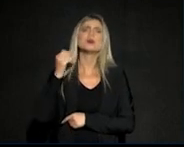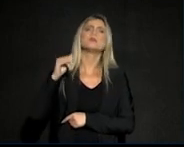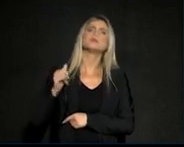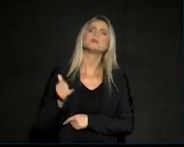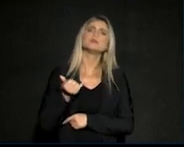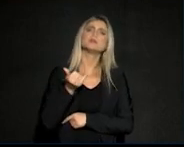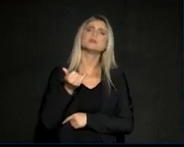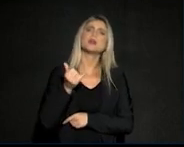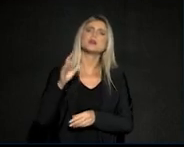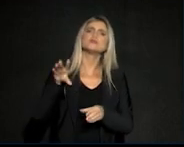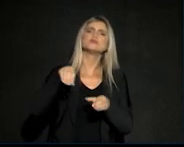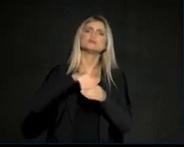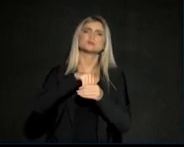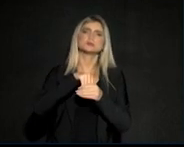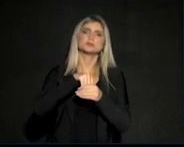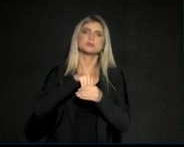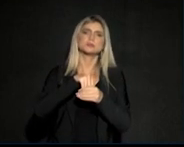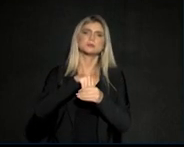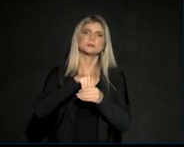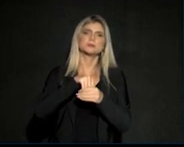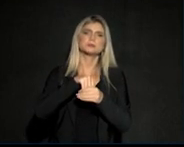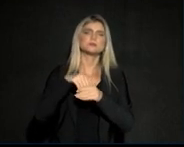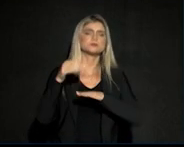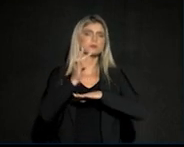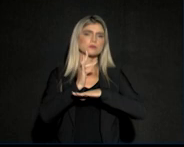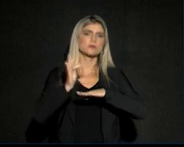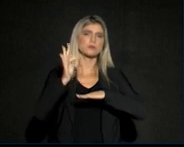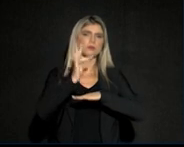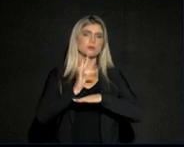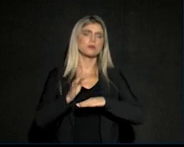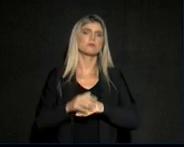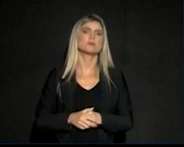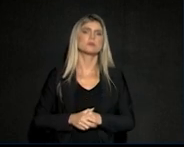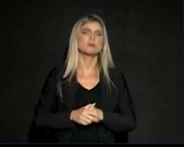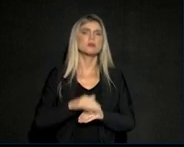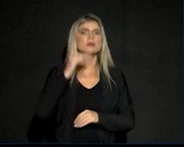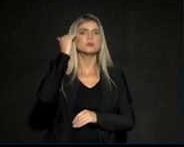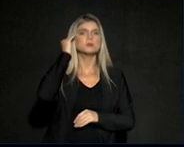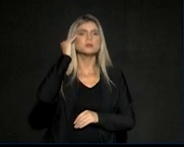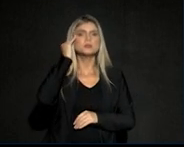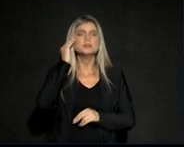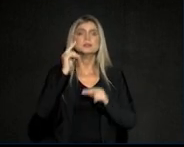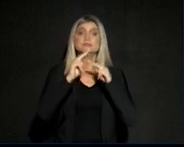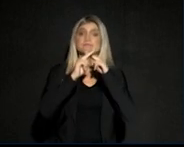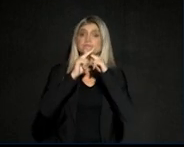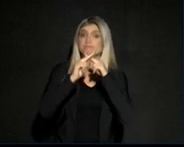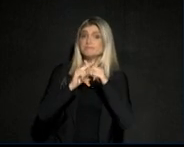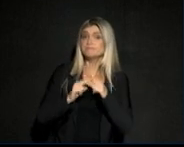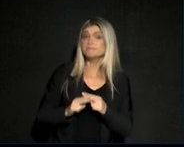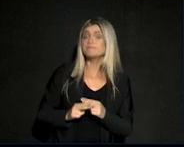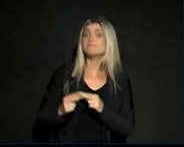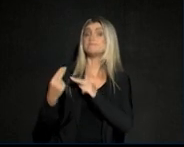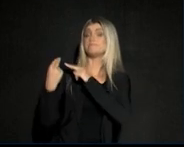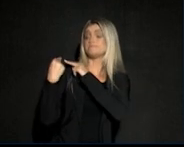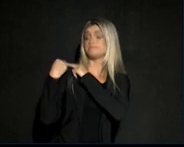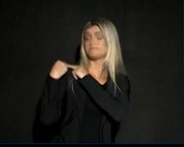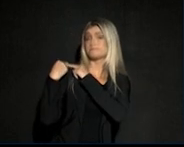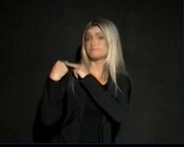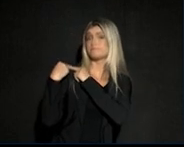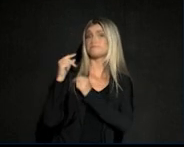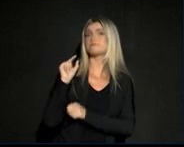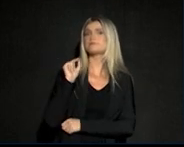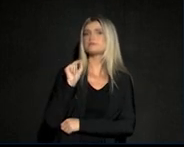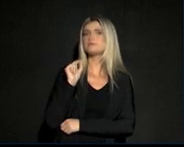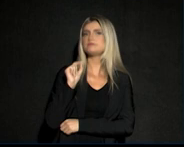Gol O Grande objetivo da Caixa conciliando a vocação social com o resultado é que a cada ano se agora a gente